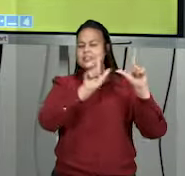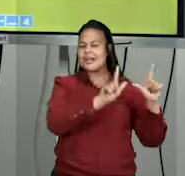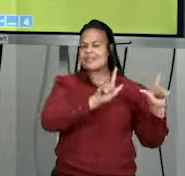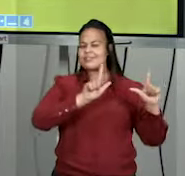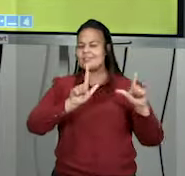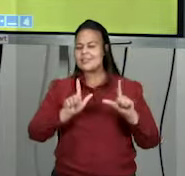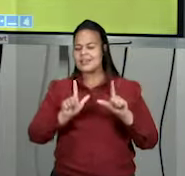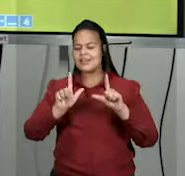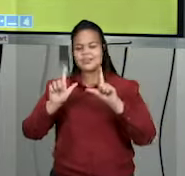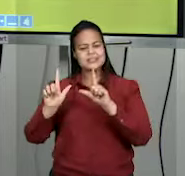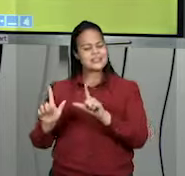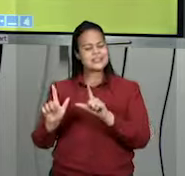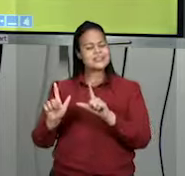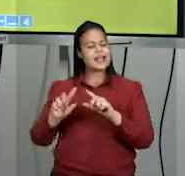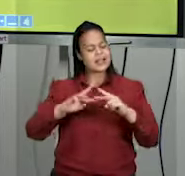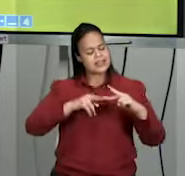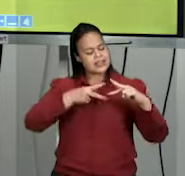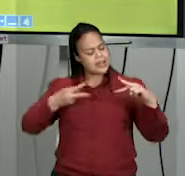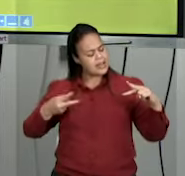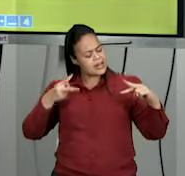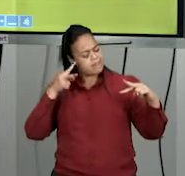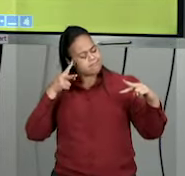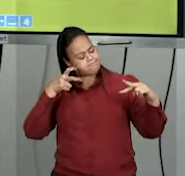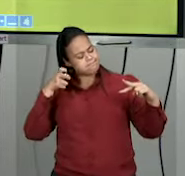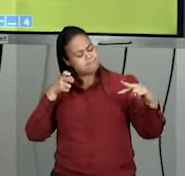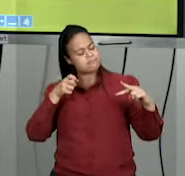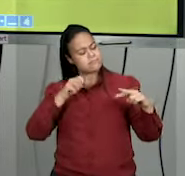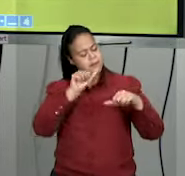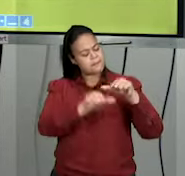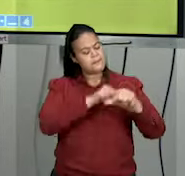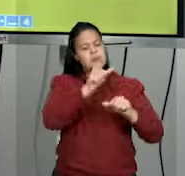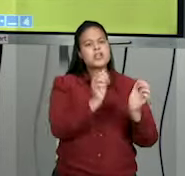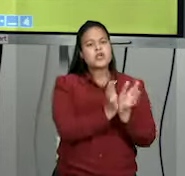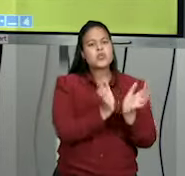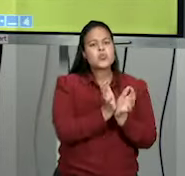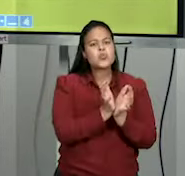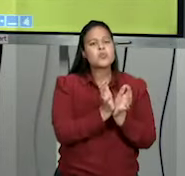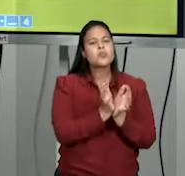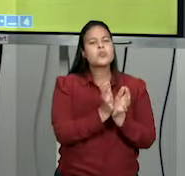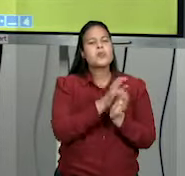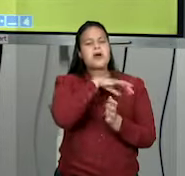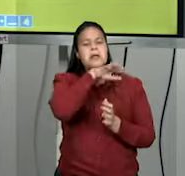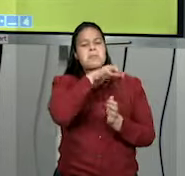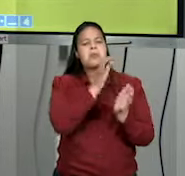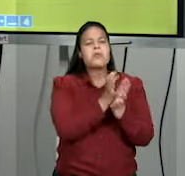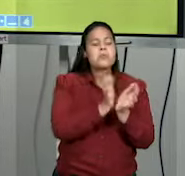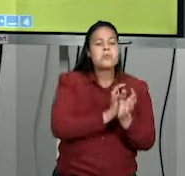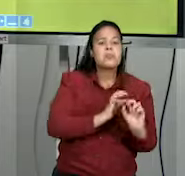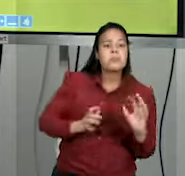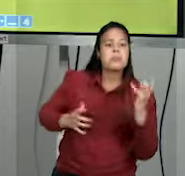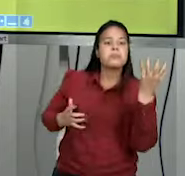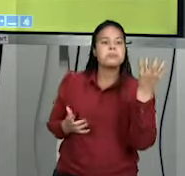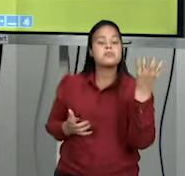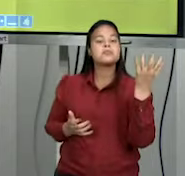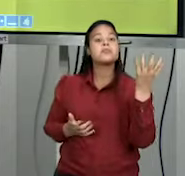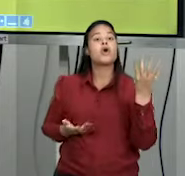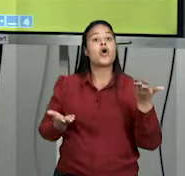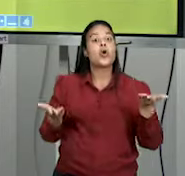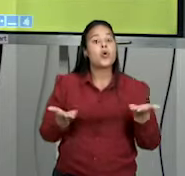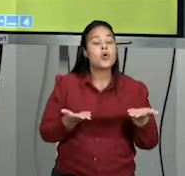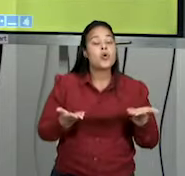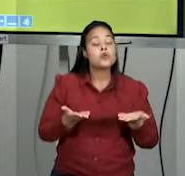investigar o DNA e modificar uma espécie, eu coloquei a nossa atualidade.